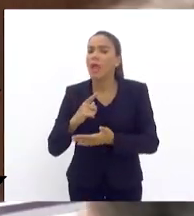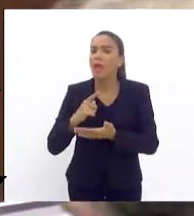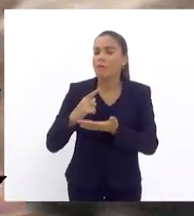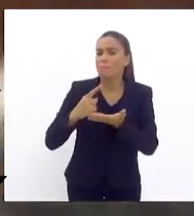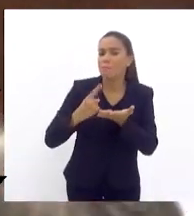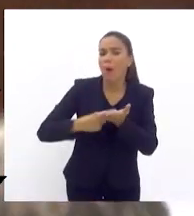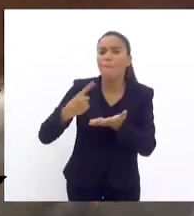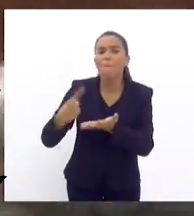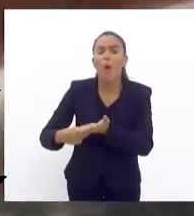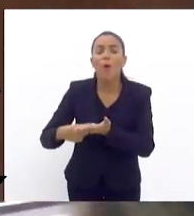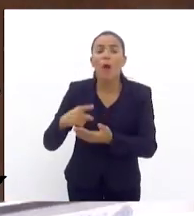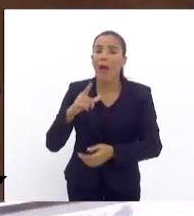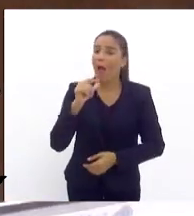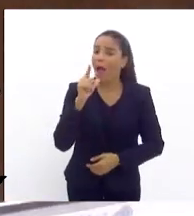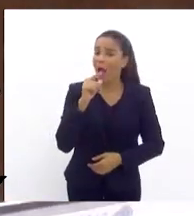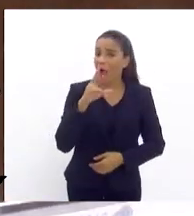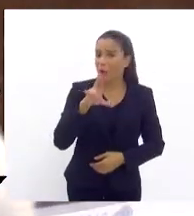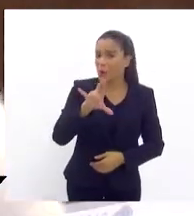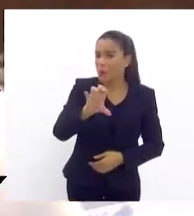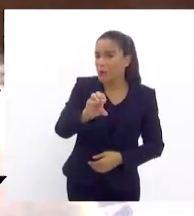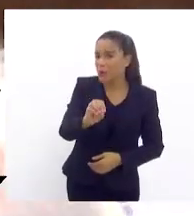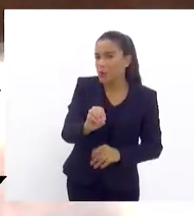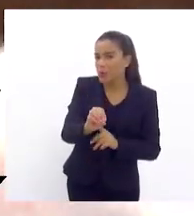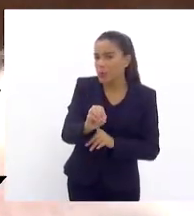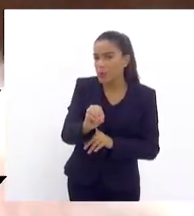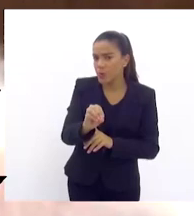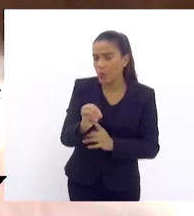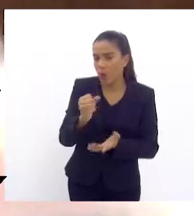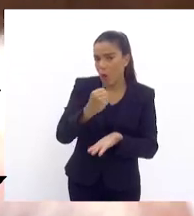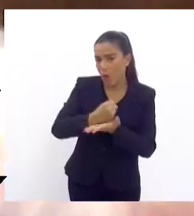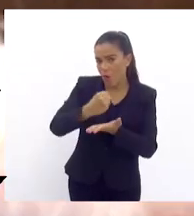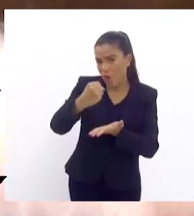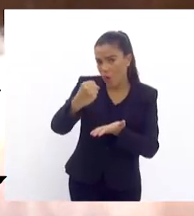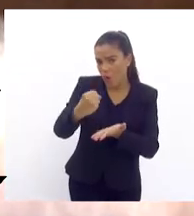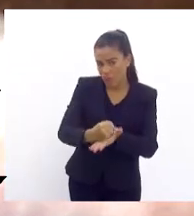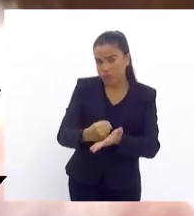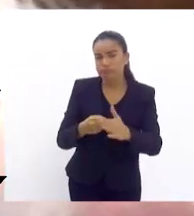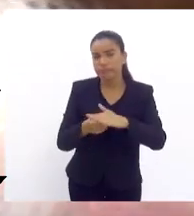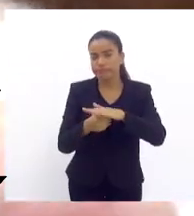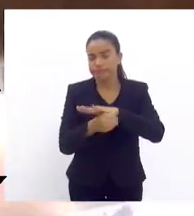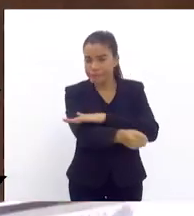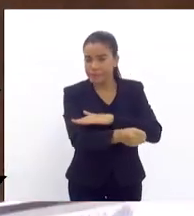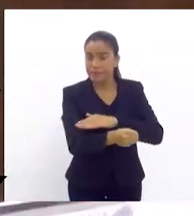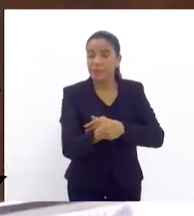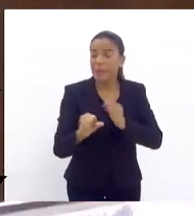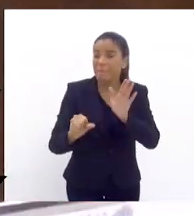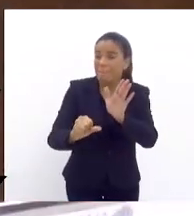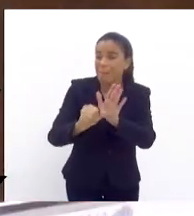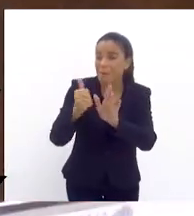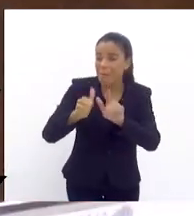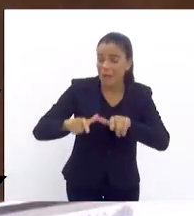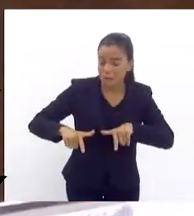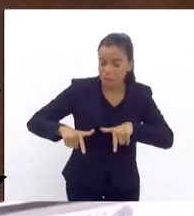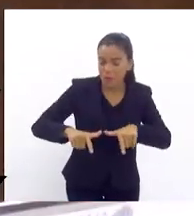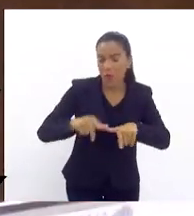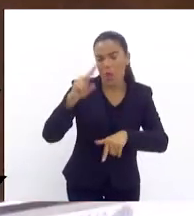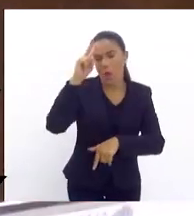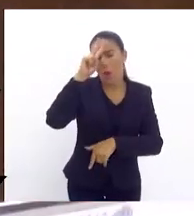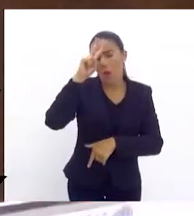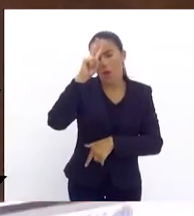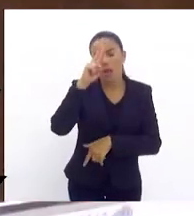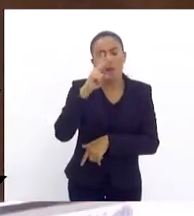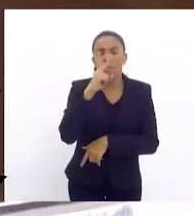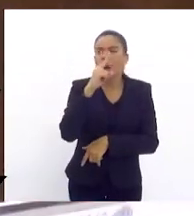tem. Porque quando a água do rio pegou a concessão, a primeira coisa que ela fez, eu me lembro como se fosse